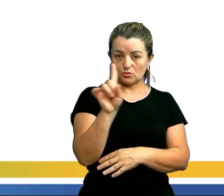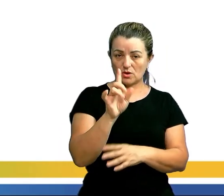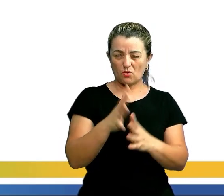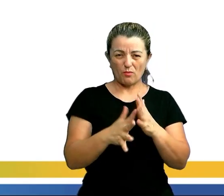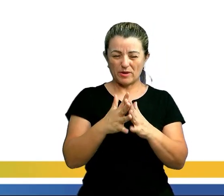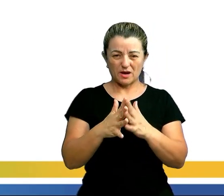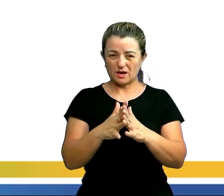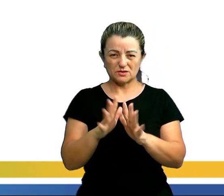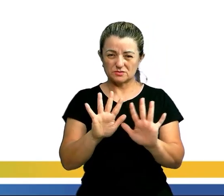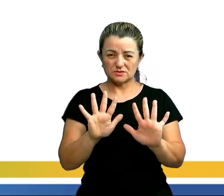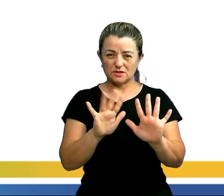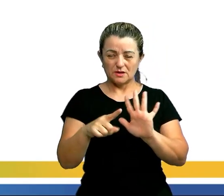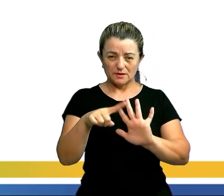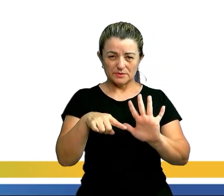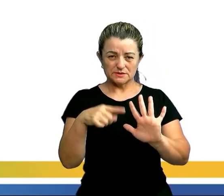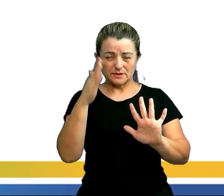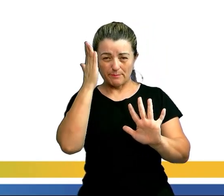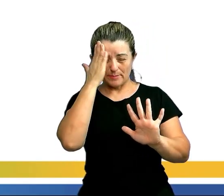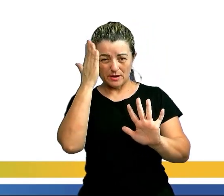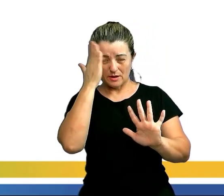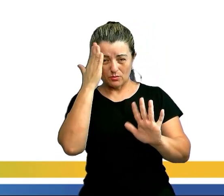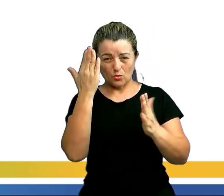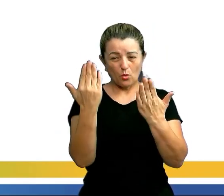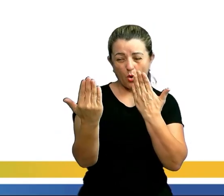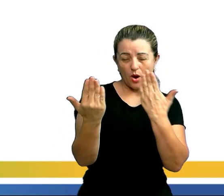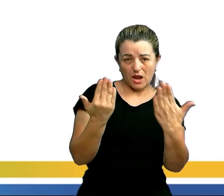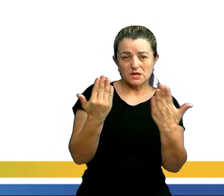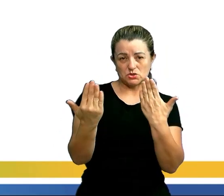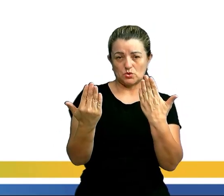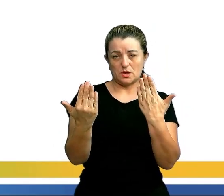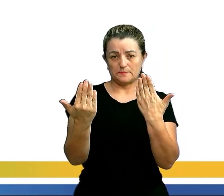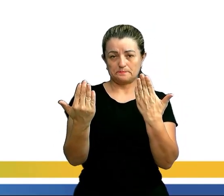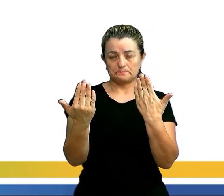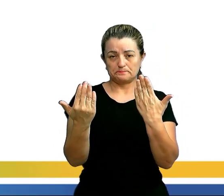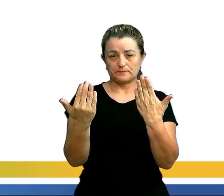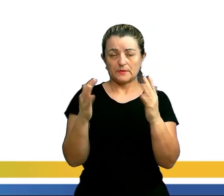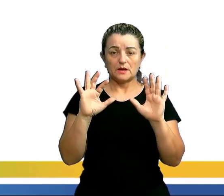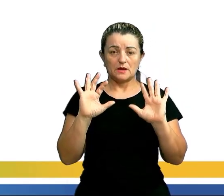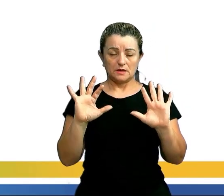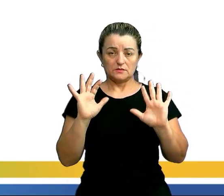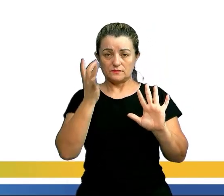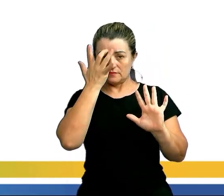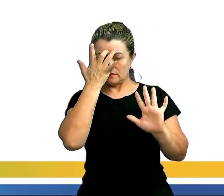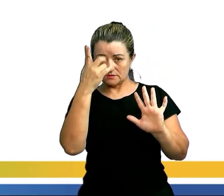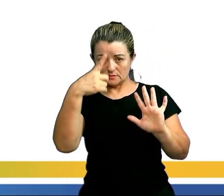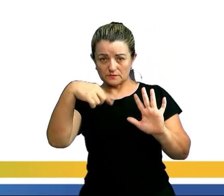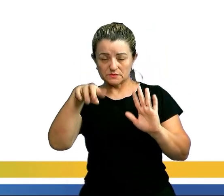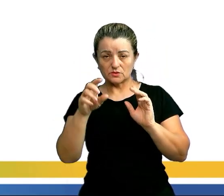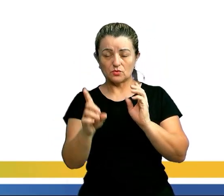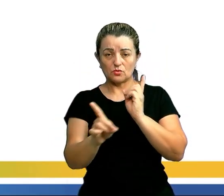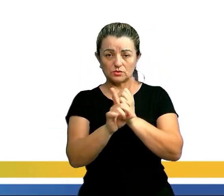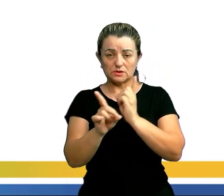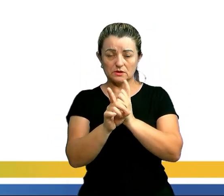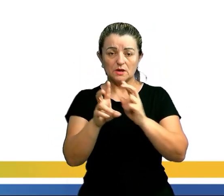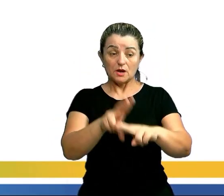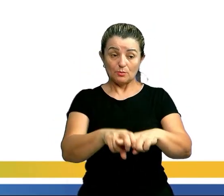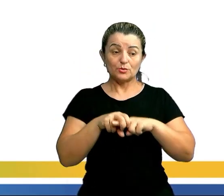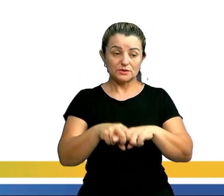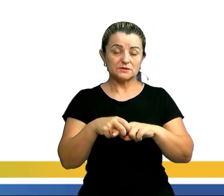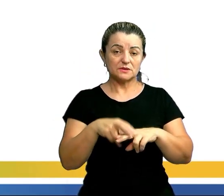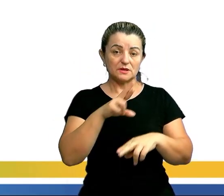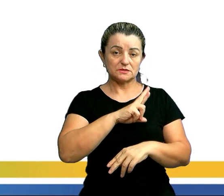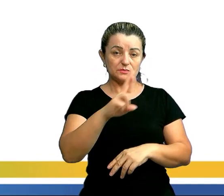é a área do quadrado? L ao quadrado. Como está dizendo que eles têm áreas iguais, ó, eu fiz a igualdade